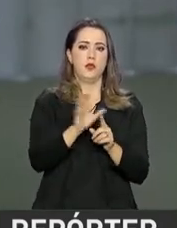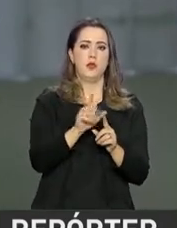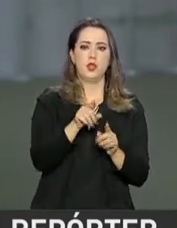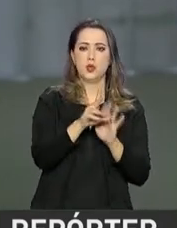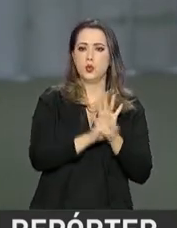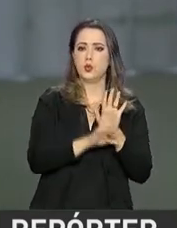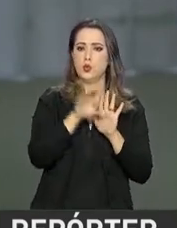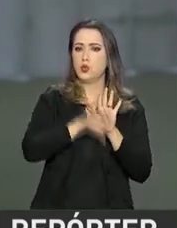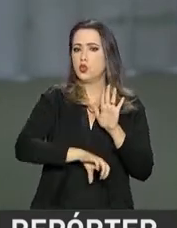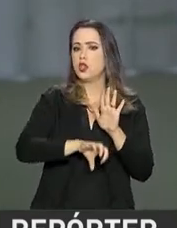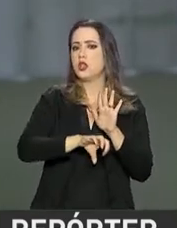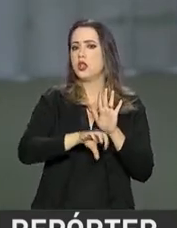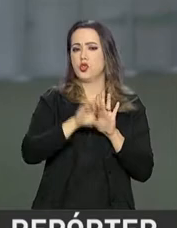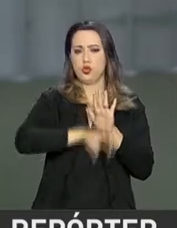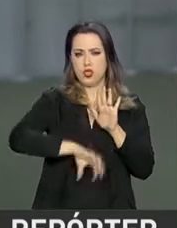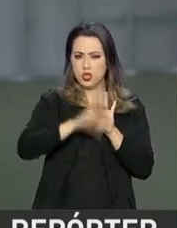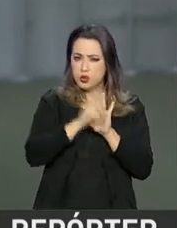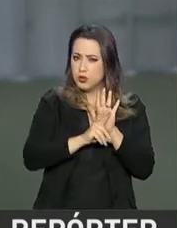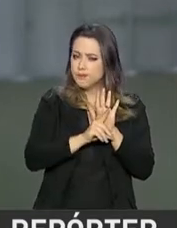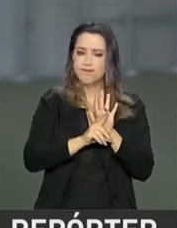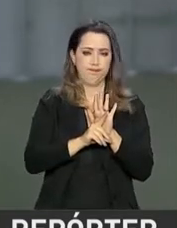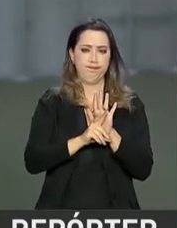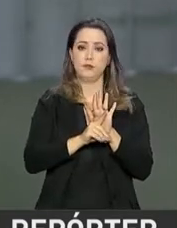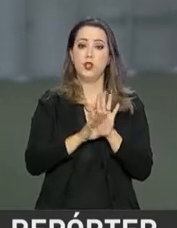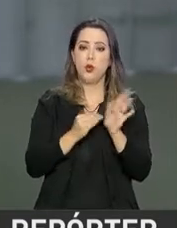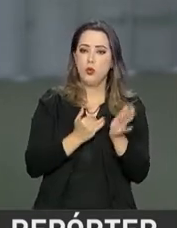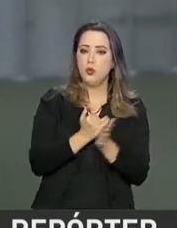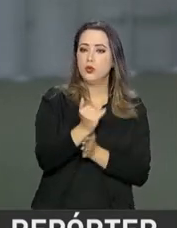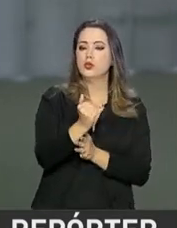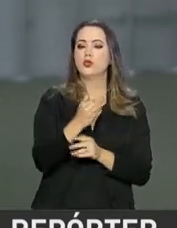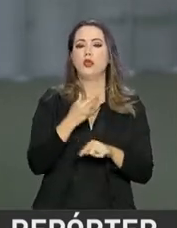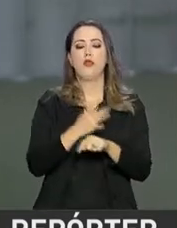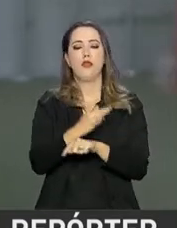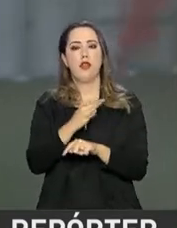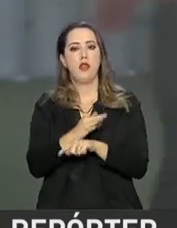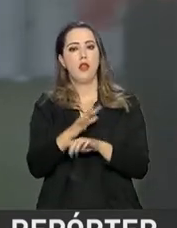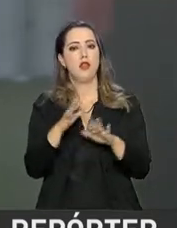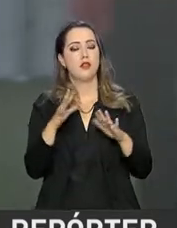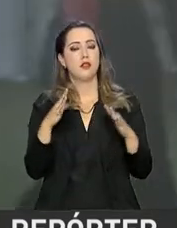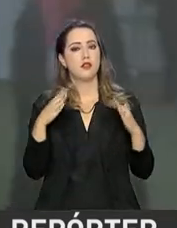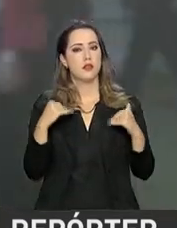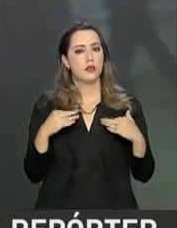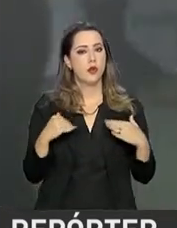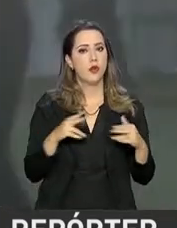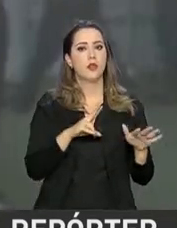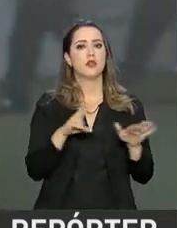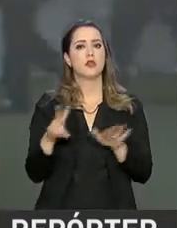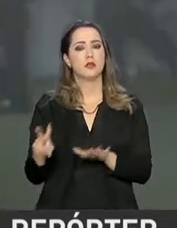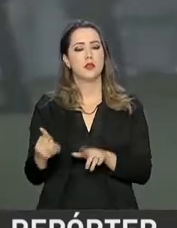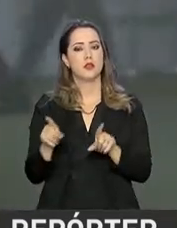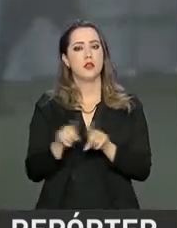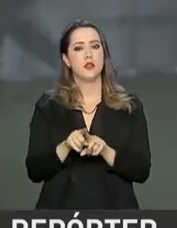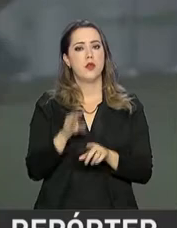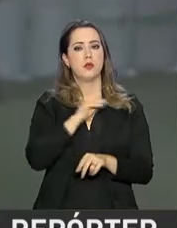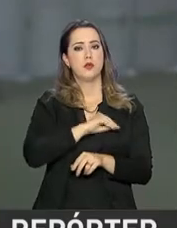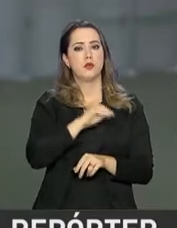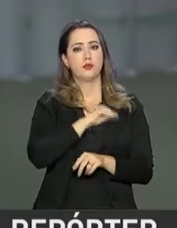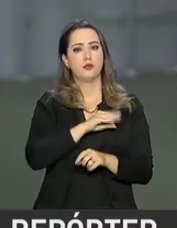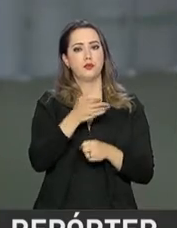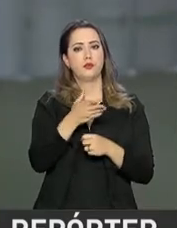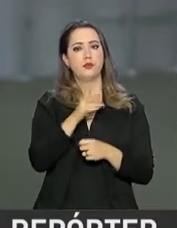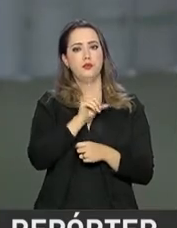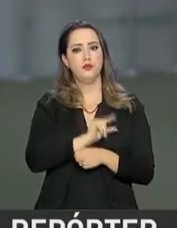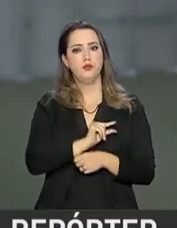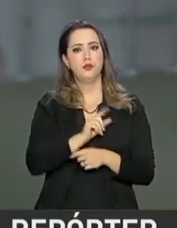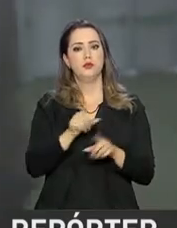trabalhadores como por exemplo férias anuais remuneradas descanso semanal também remunerado salário mínimo é